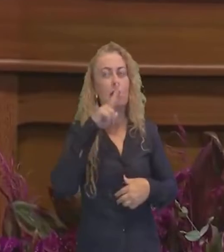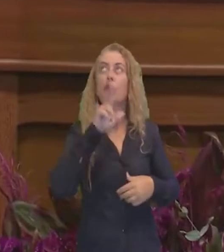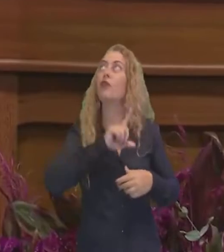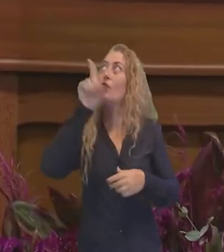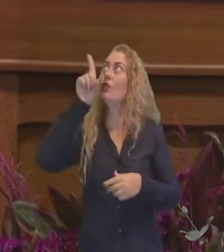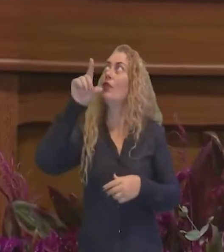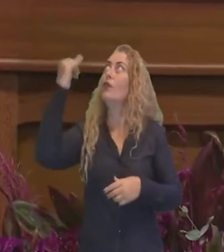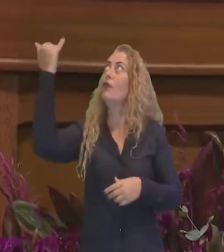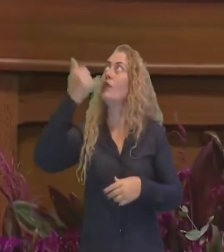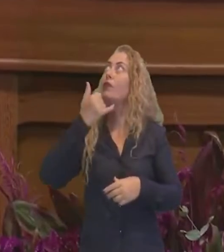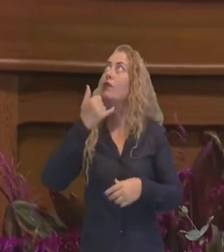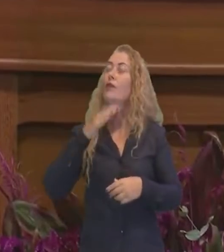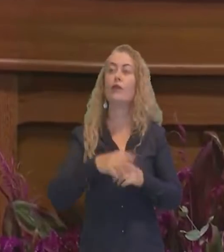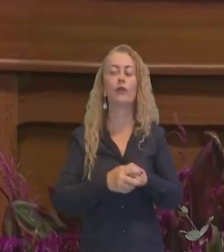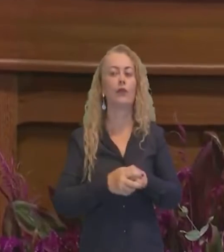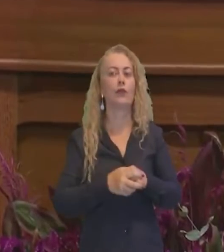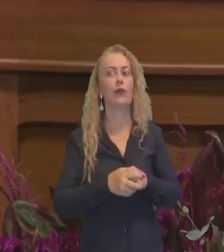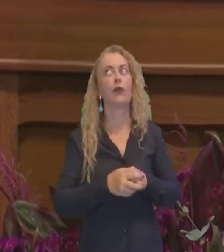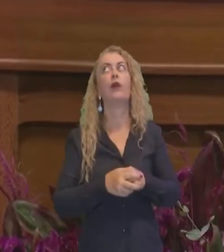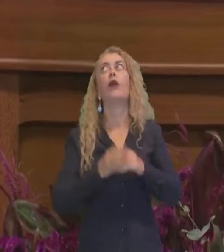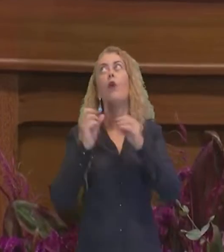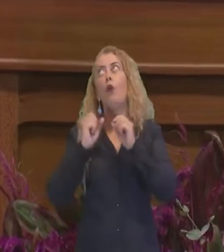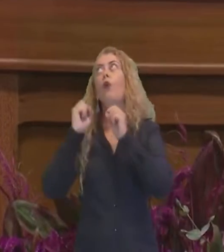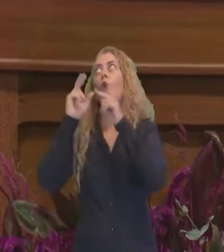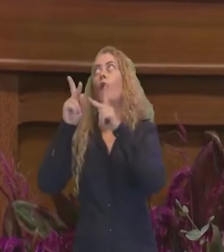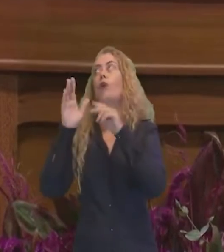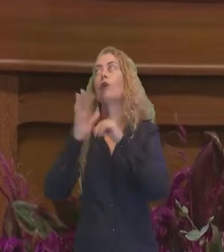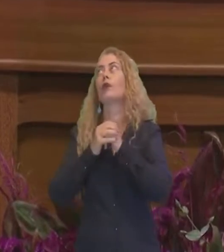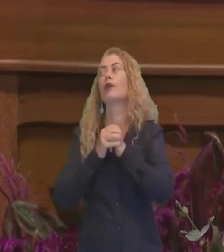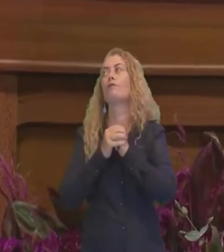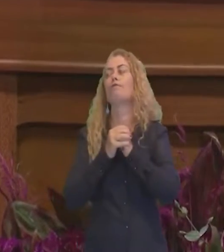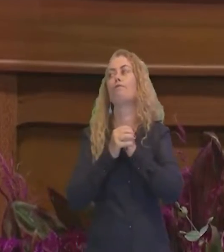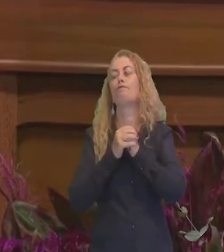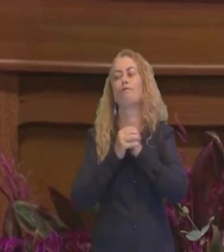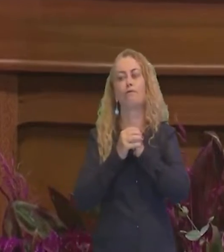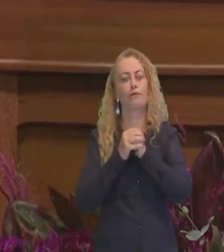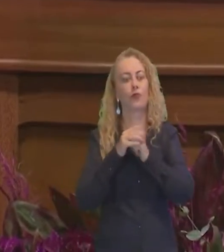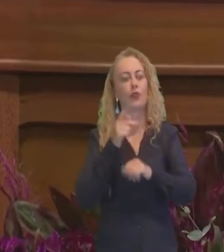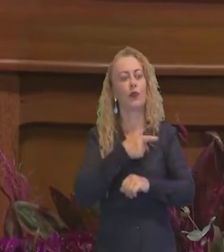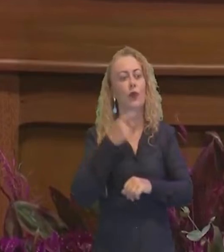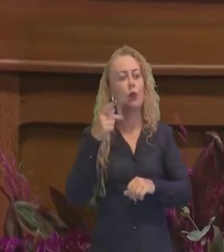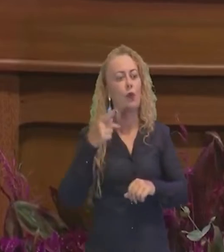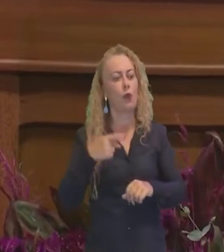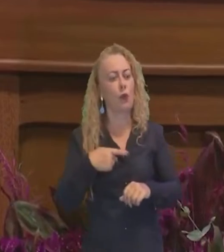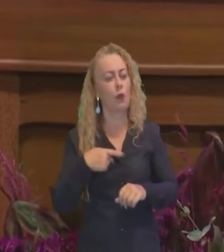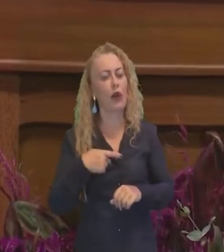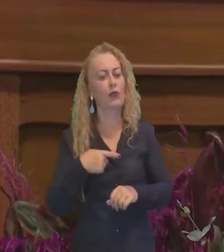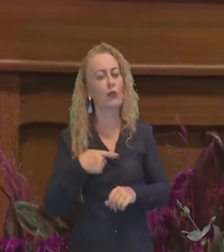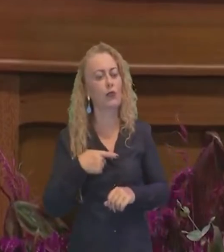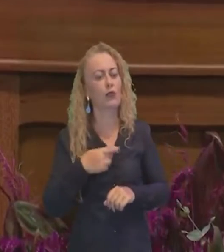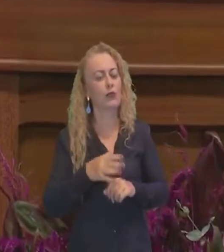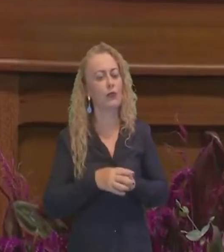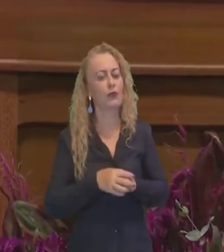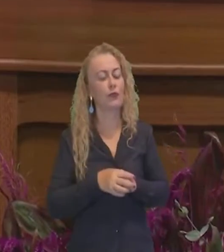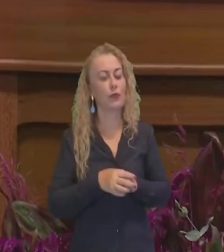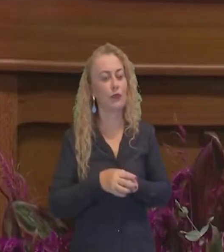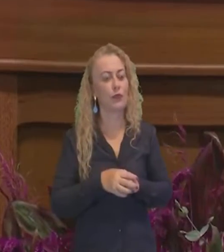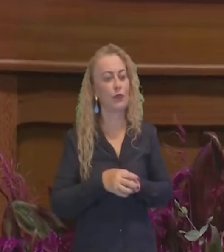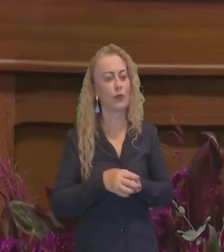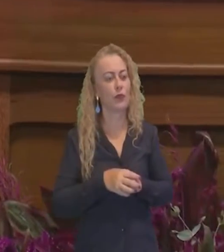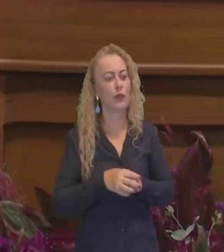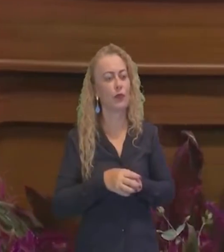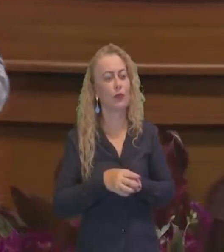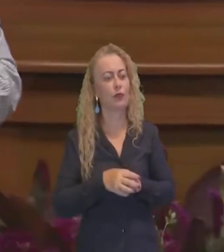eu vou abençoar o meu povo, e você não vai participar, porque você é desobediente. E aí, com